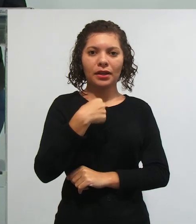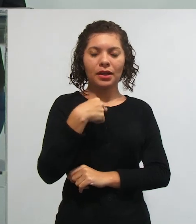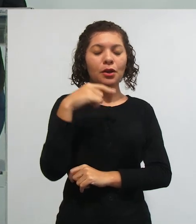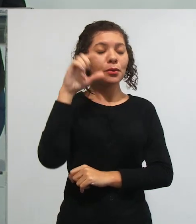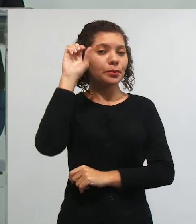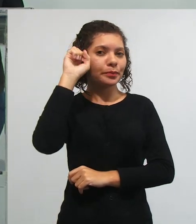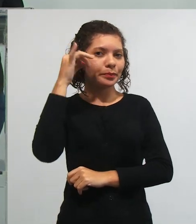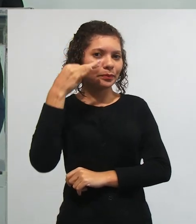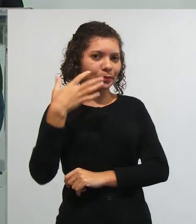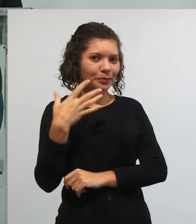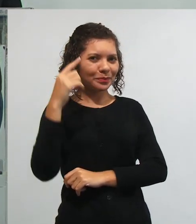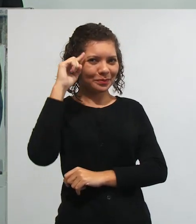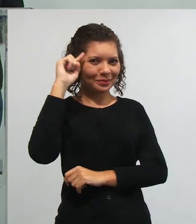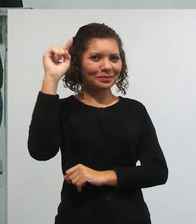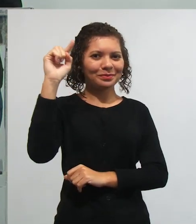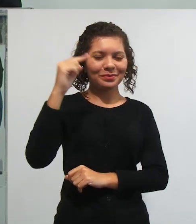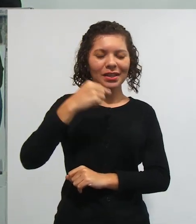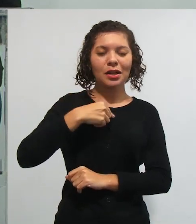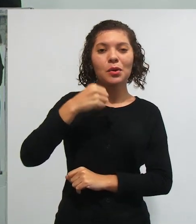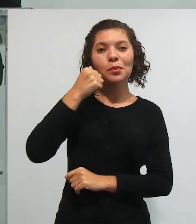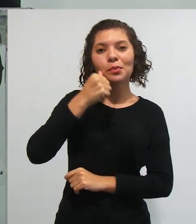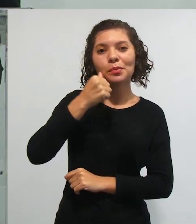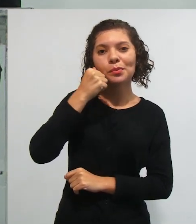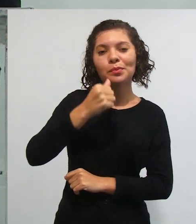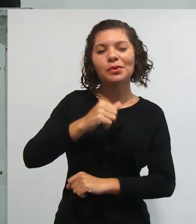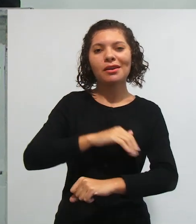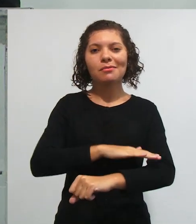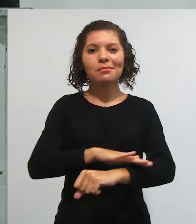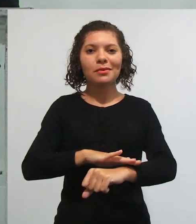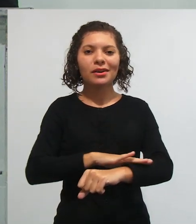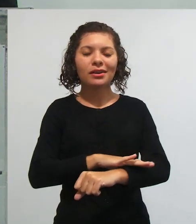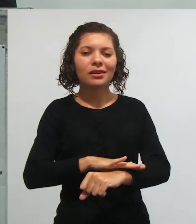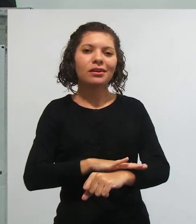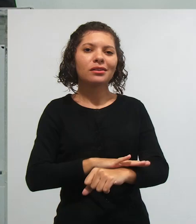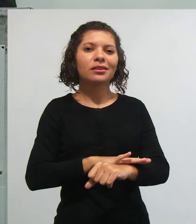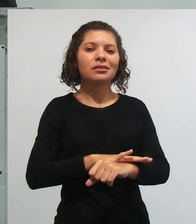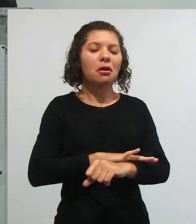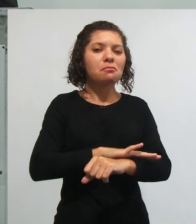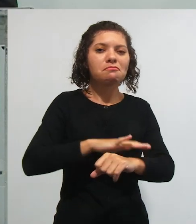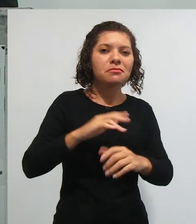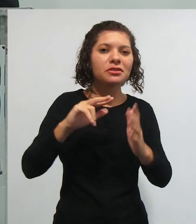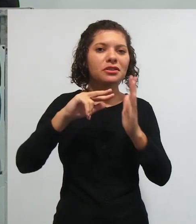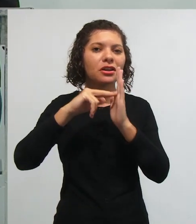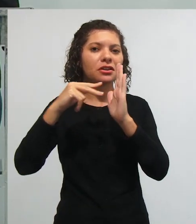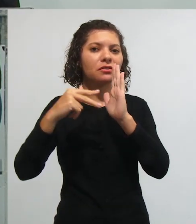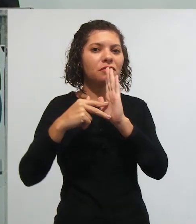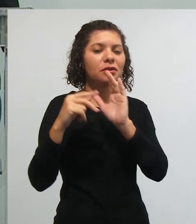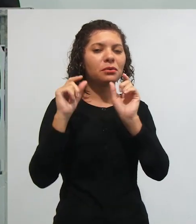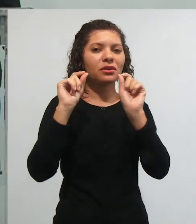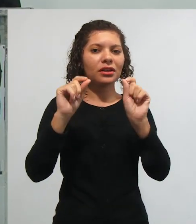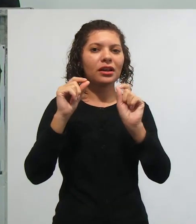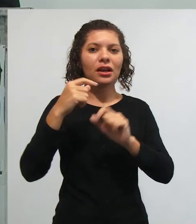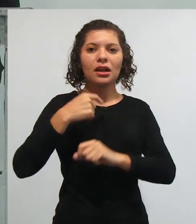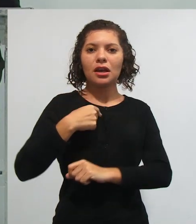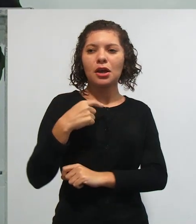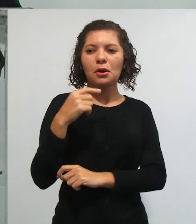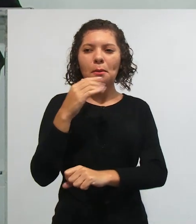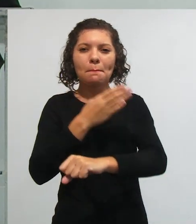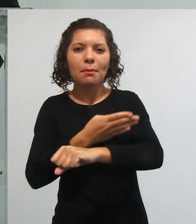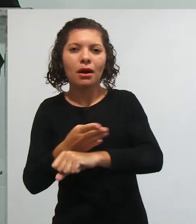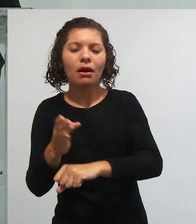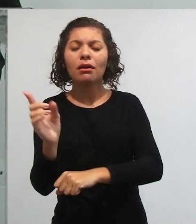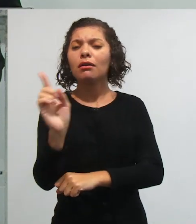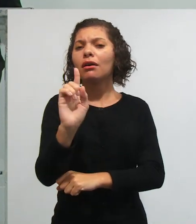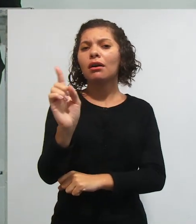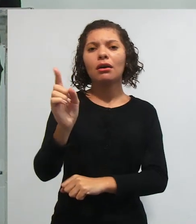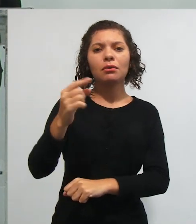minha audiodescrição para vocês e falei que sou uma mulher parda quando eu digo que sou uma mulher parda eu estou falando eu não sou